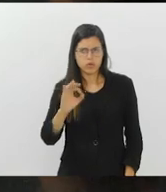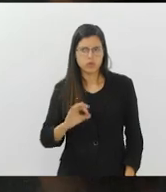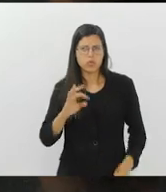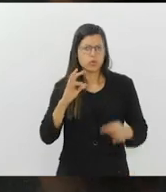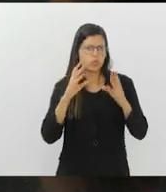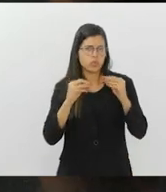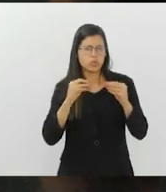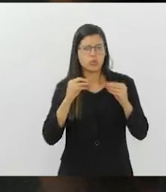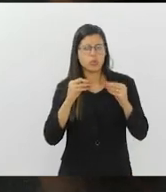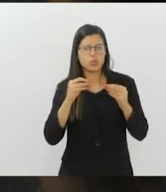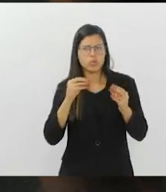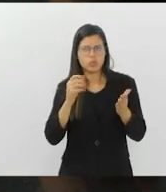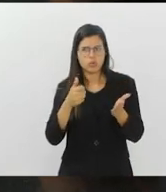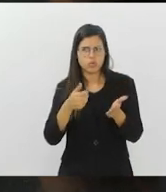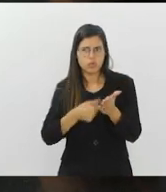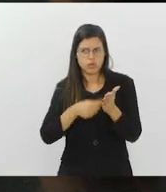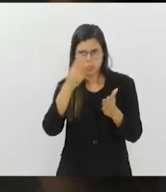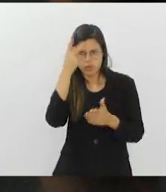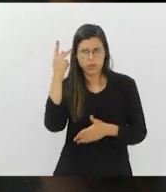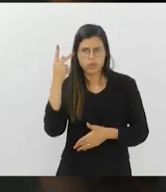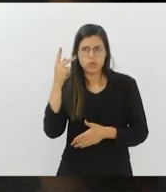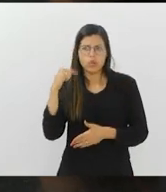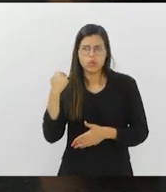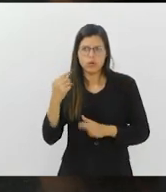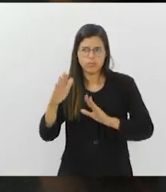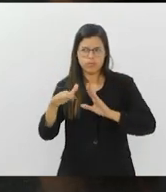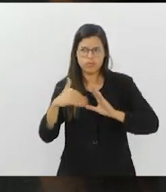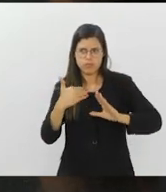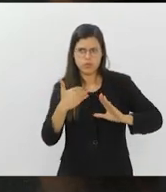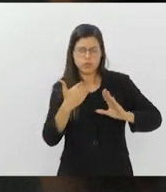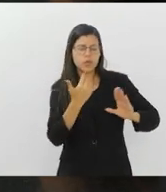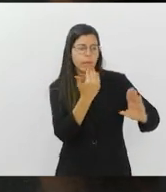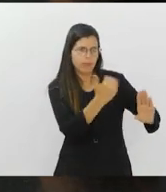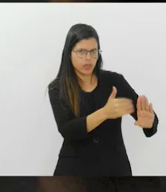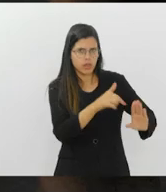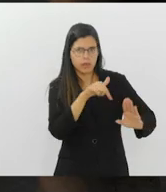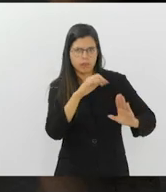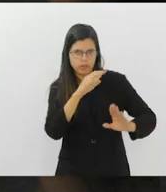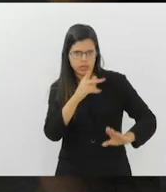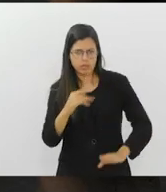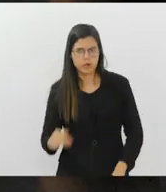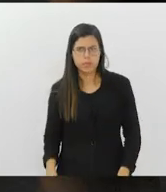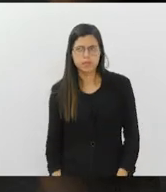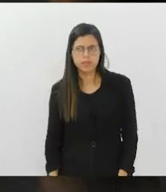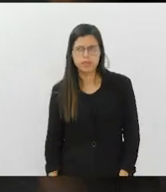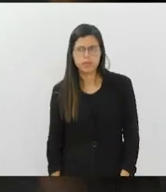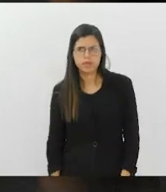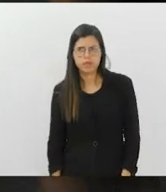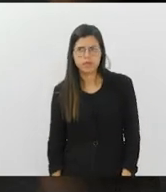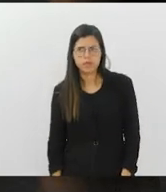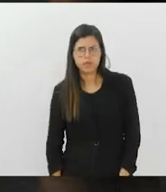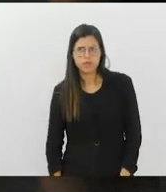Nós recebemos das 4 operadoras em tempo hábil e enviamos aqui, encaminhamos à CPI. A comissão.